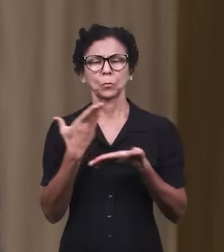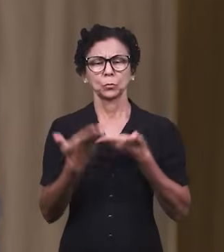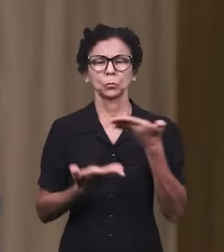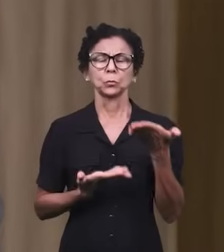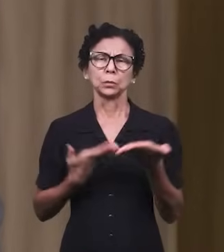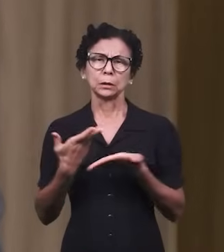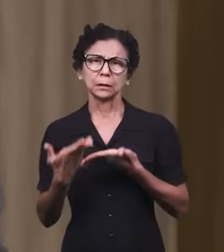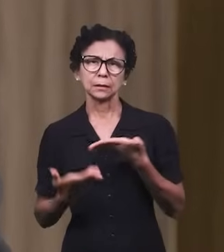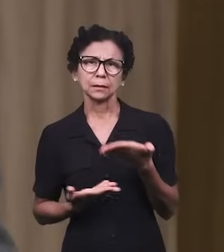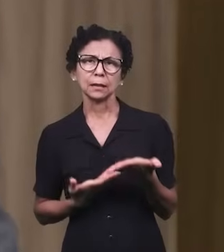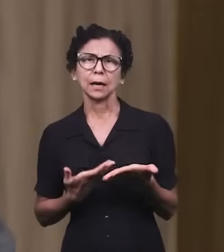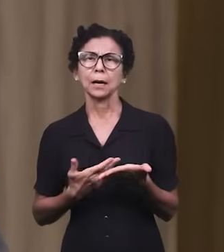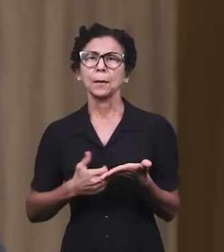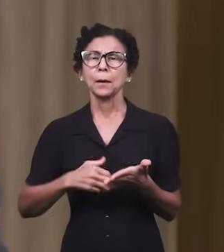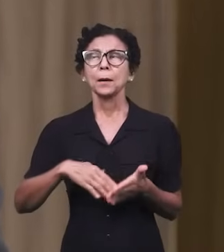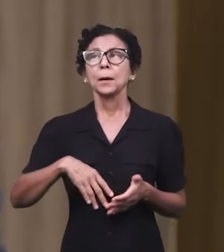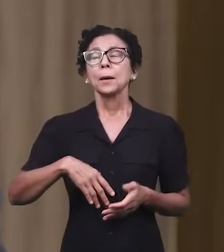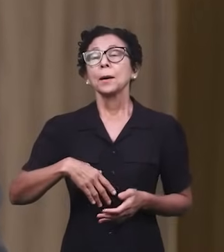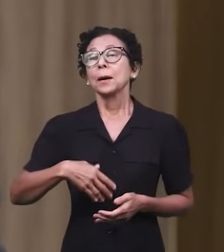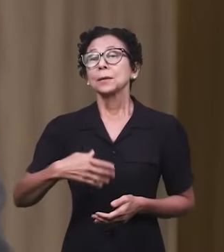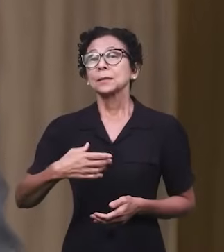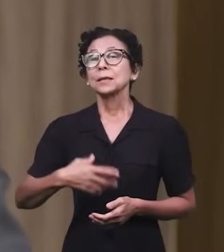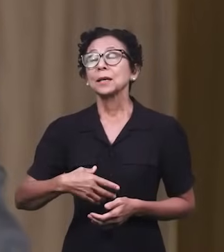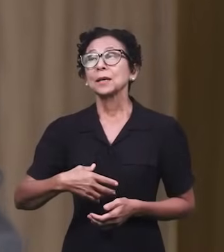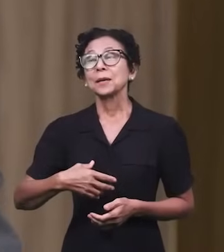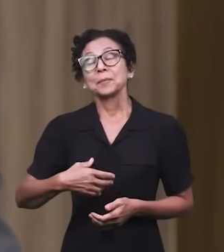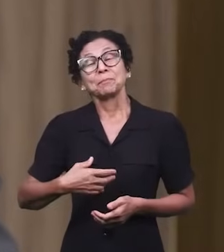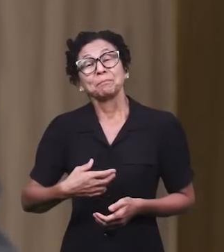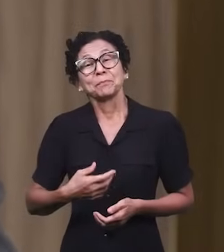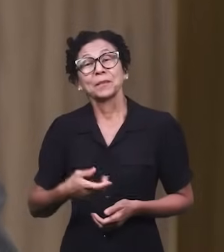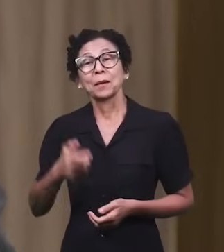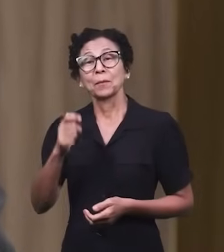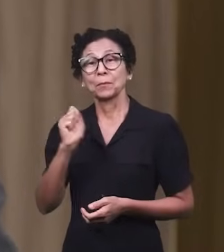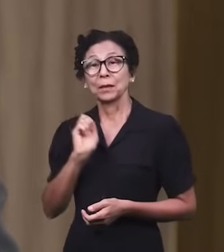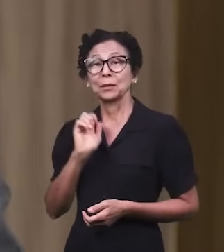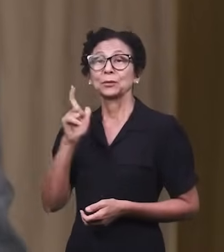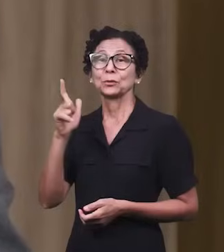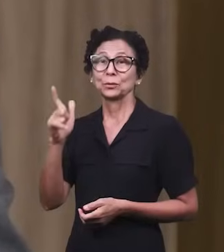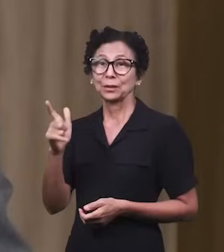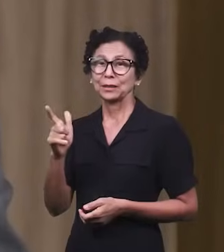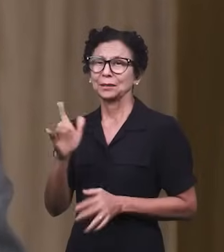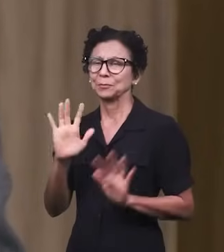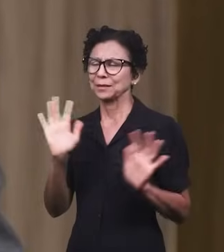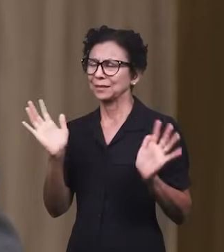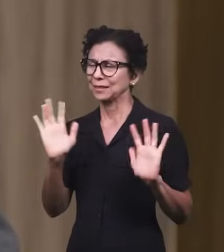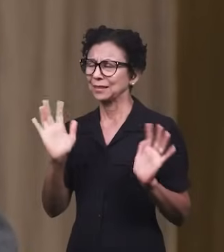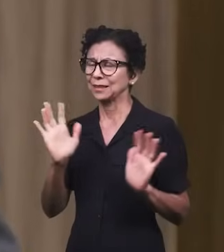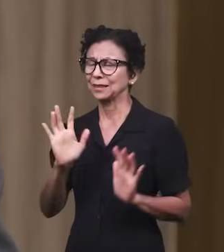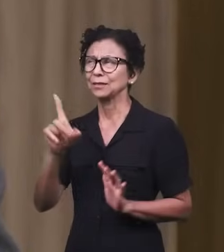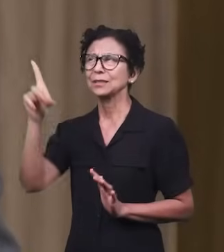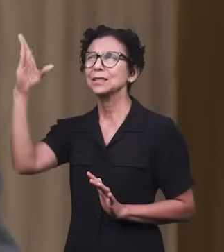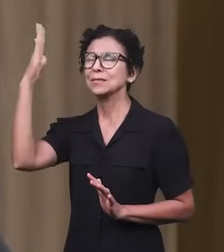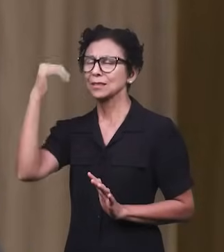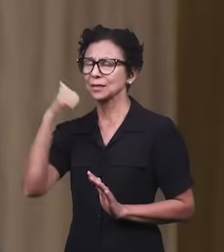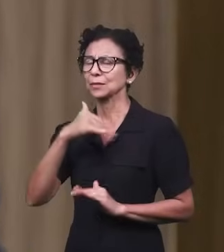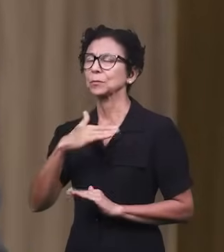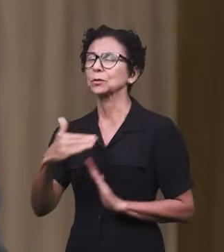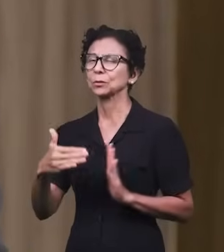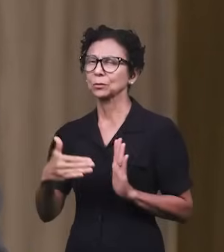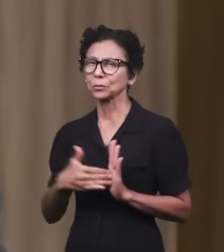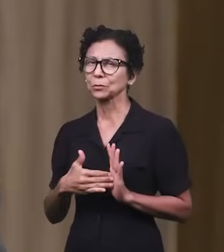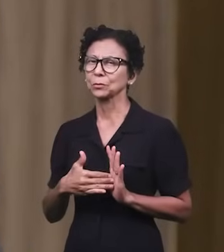gente, às vezes, né, contesta na nossa razão, né, achando que a forma que a